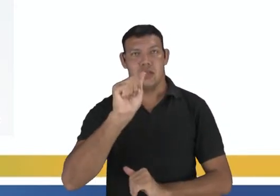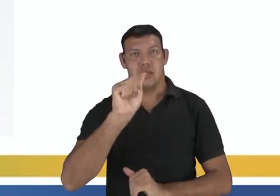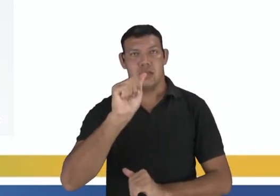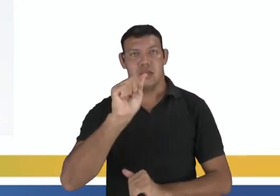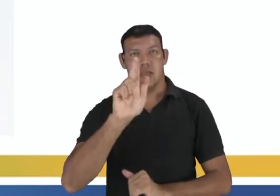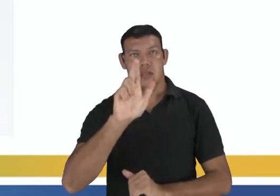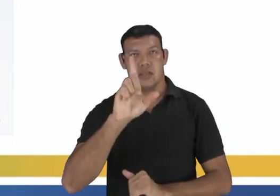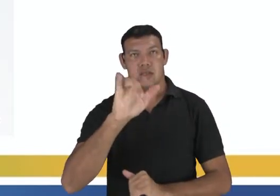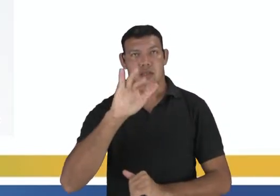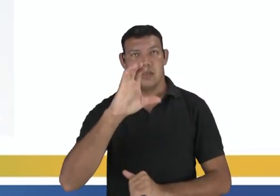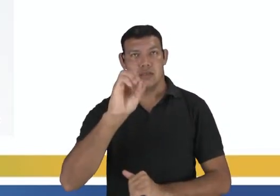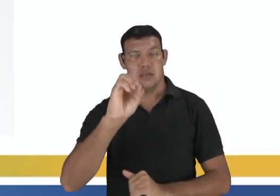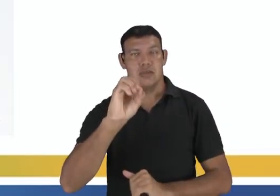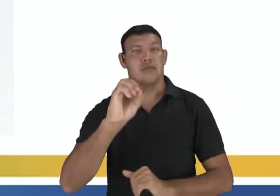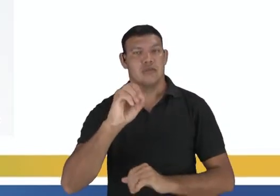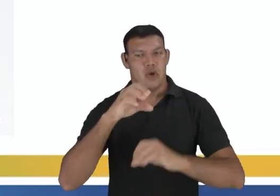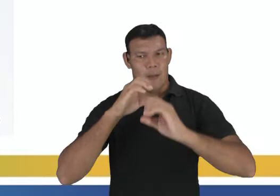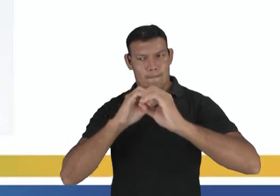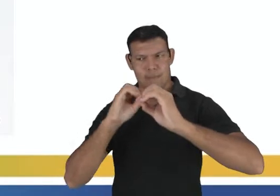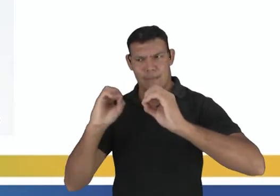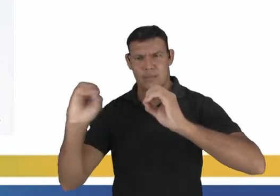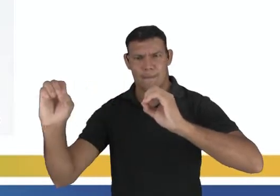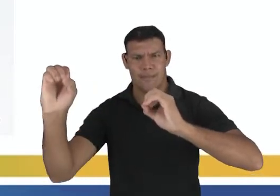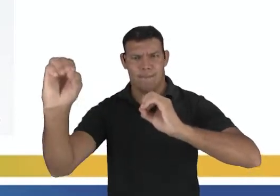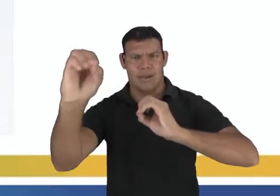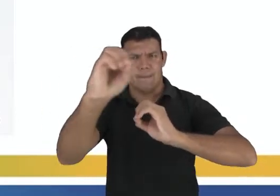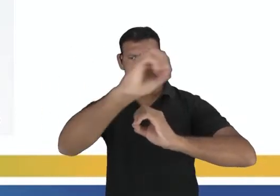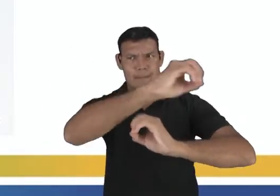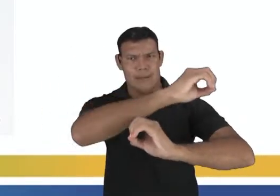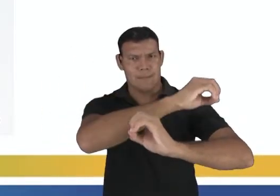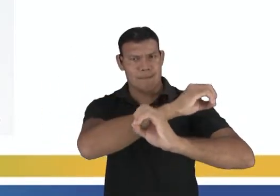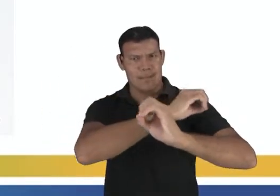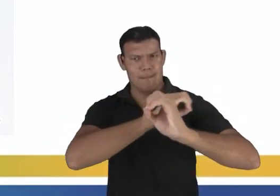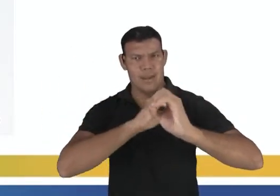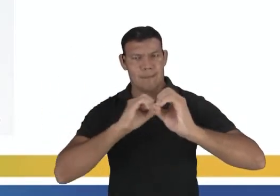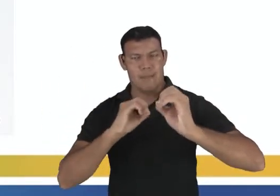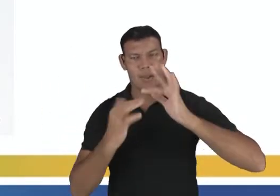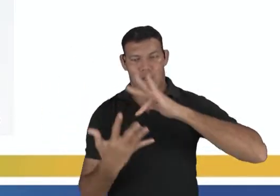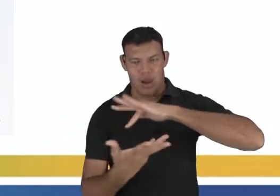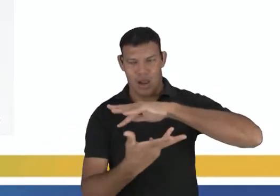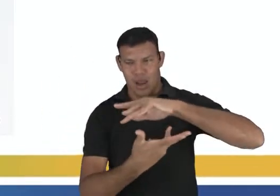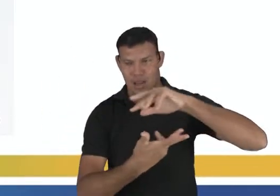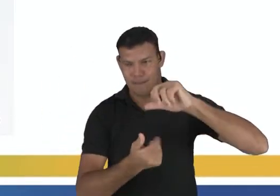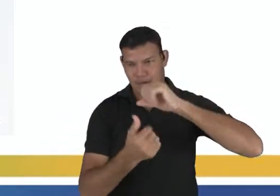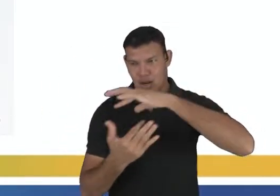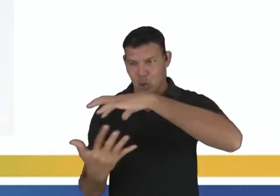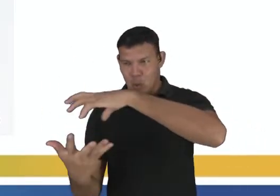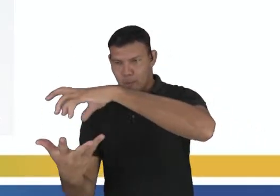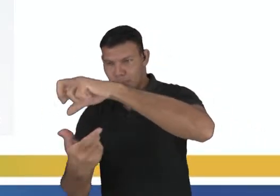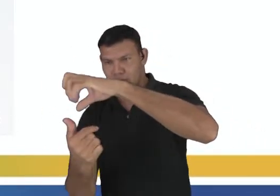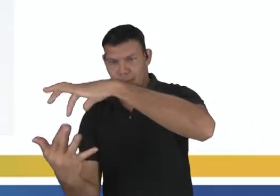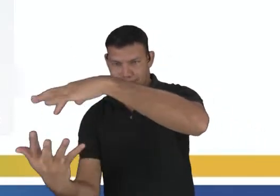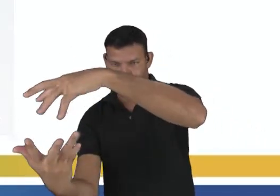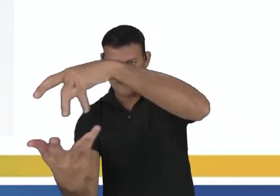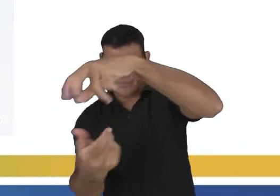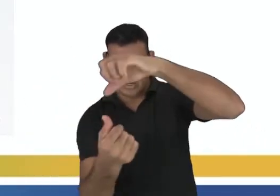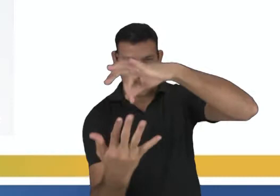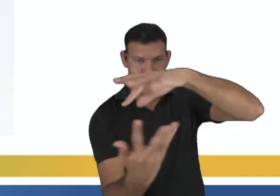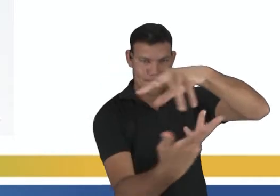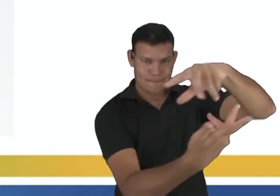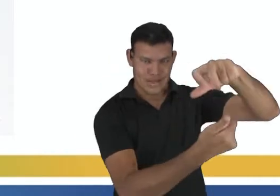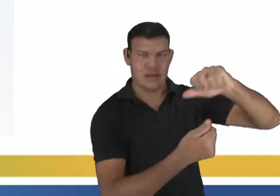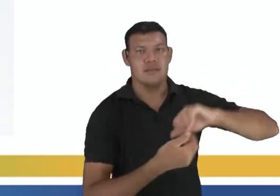explicações, né, para a posição dos corpos celestes, dos planetas, no universo aí que eles